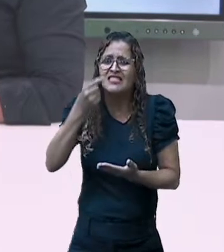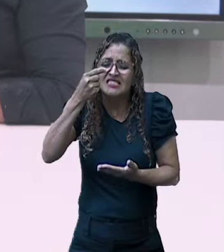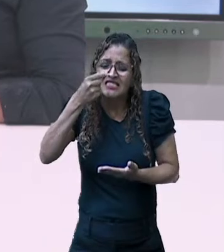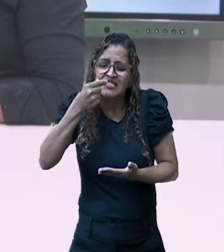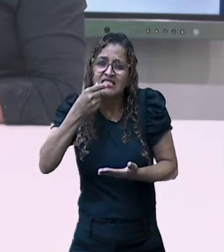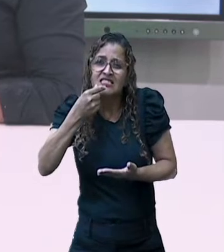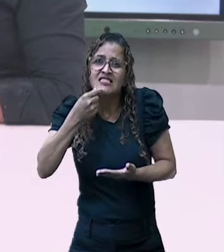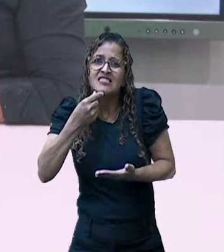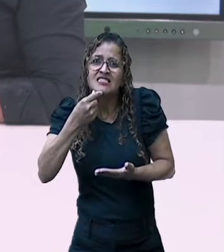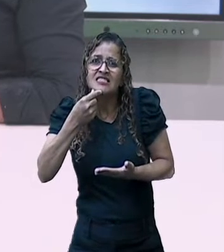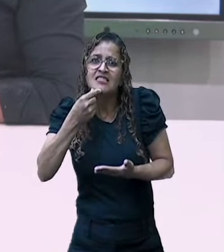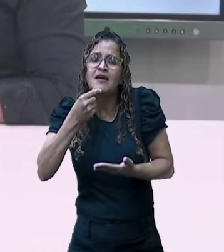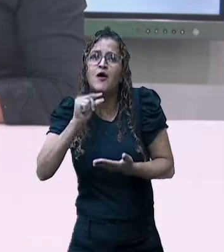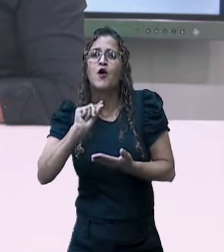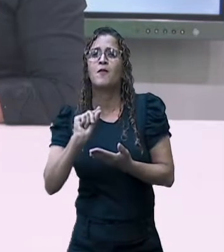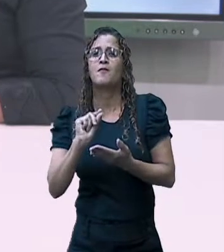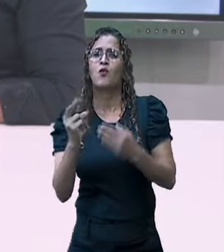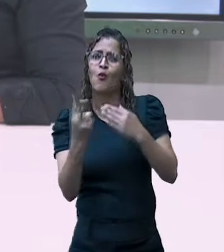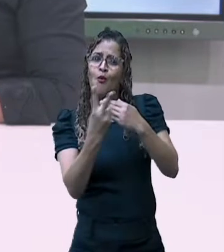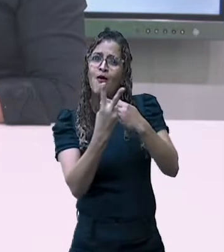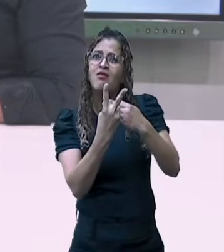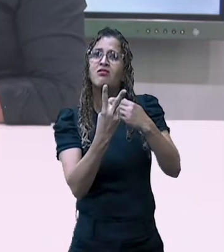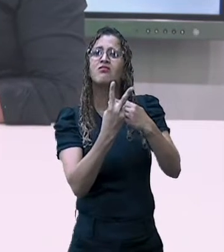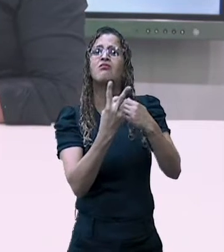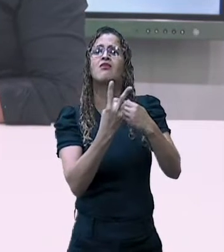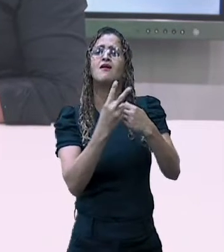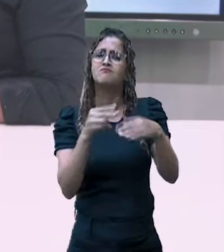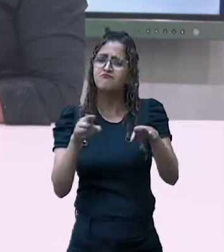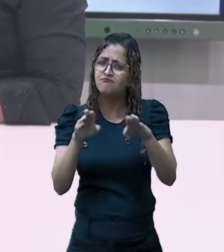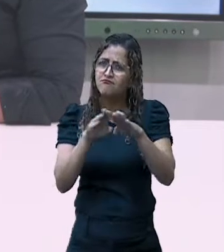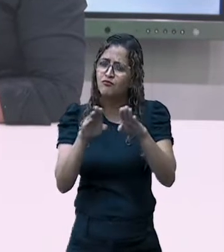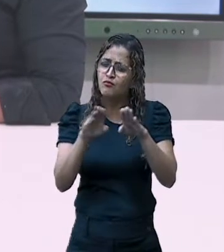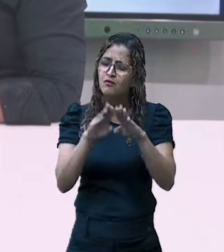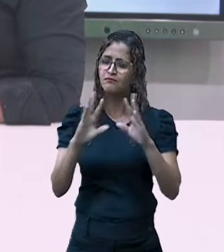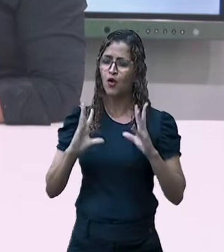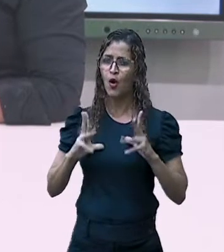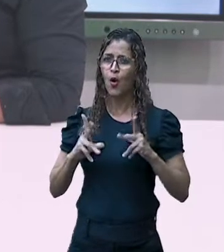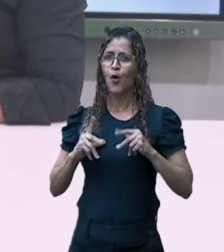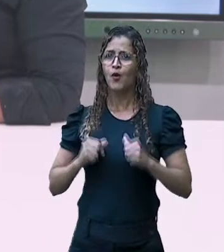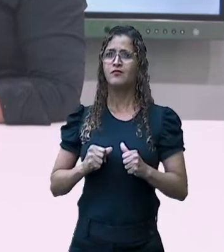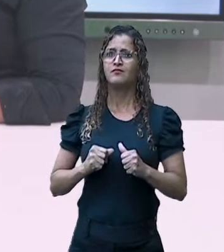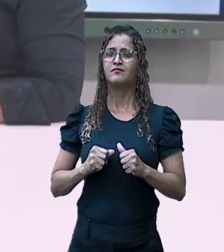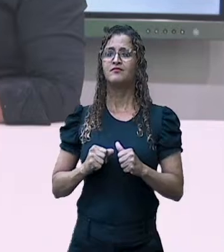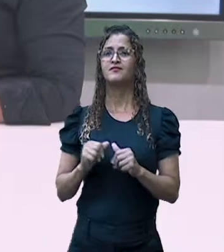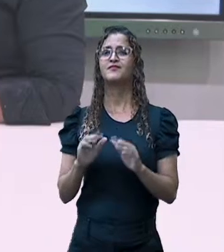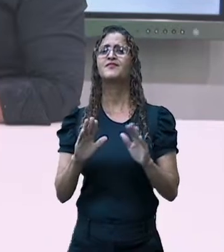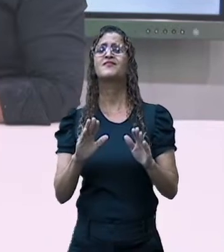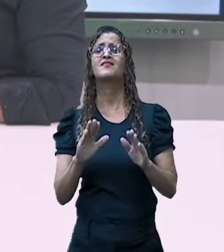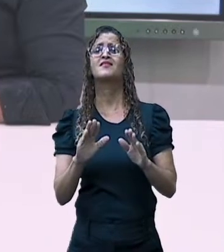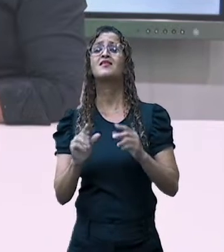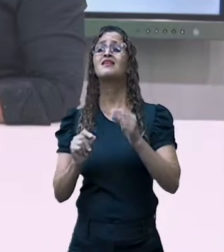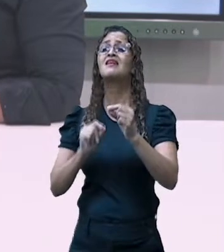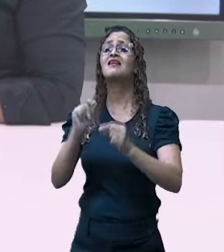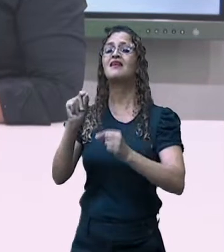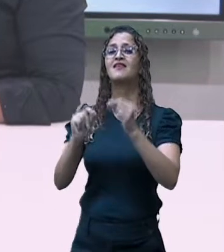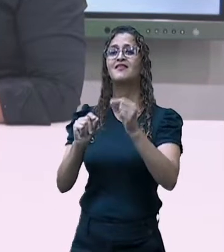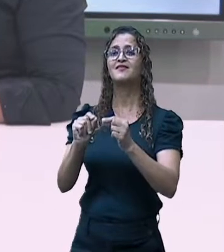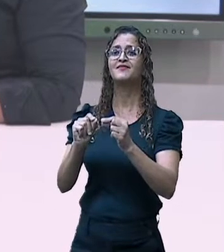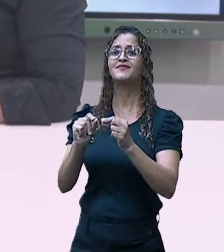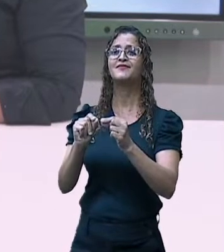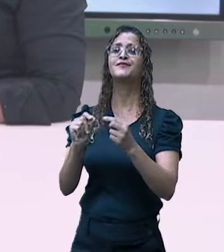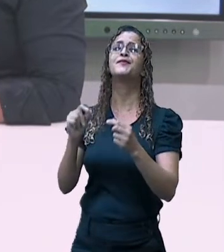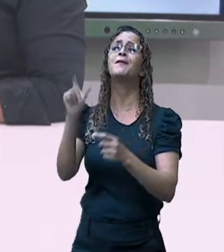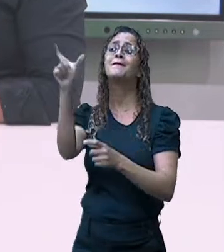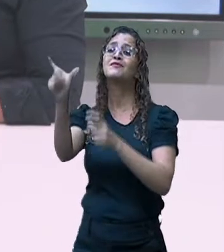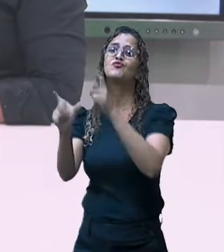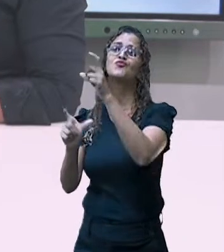a cuidar desses dentinhos, começar a higienizar esses dentinhos. E aí, quem vai fazer essa higiene é o